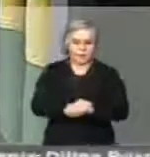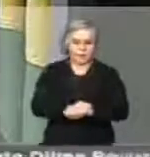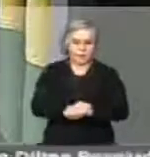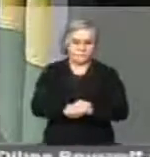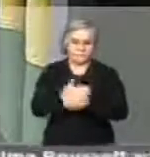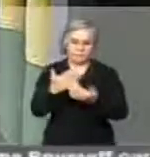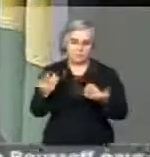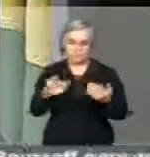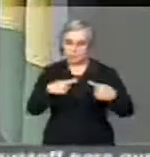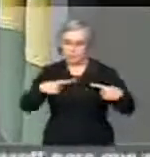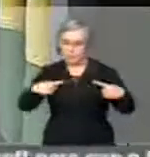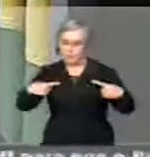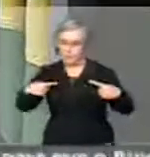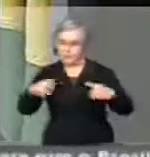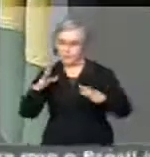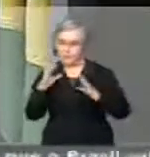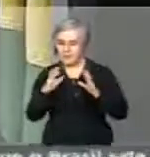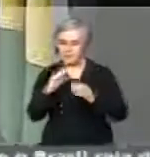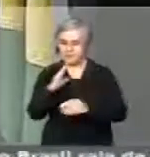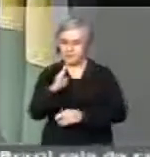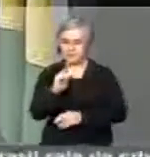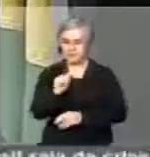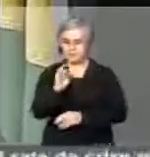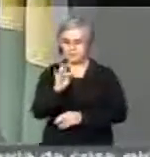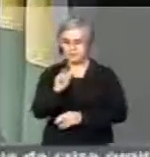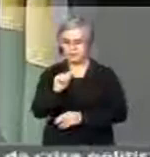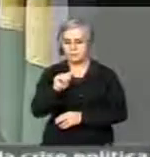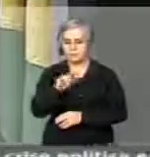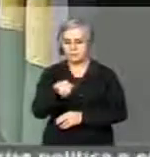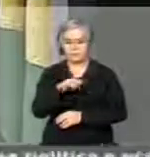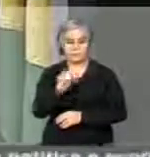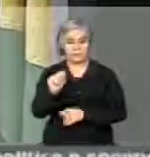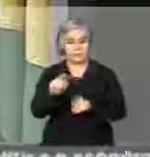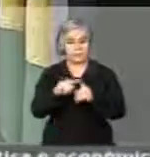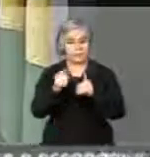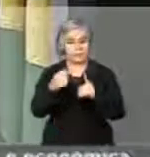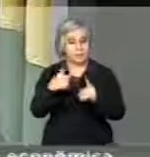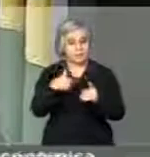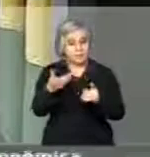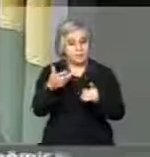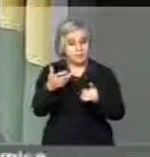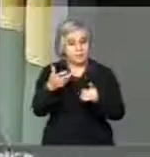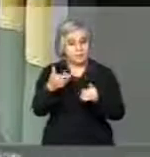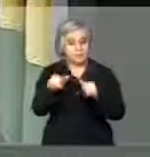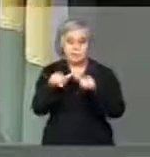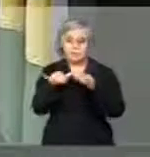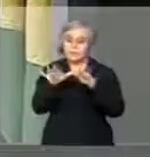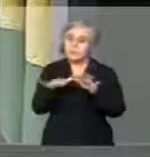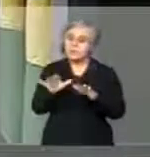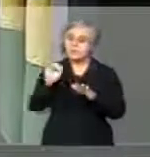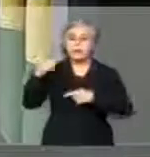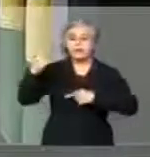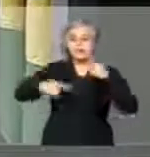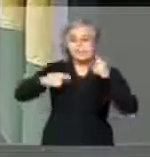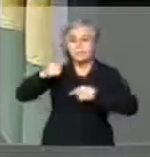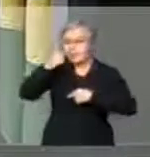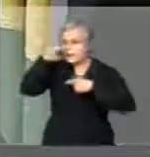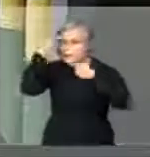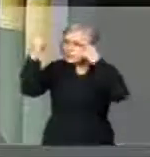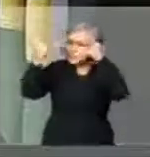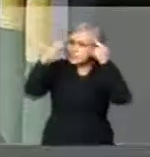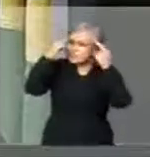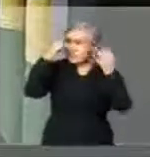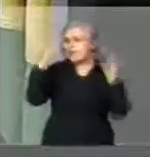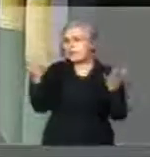Foi uma batalha, mas eu preferia que tivesse ficado no campo das ideias e não nas